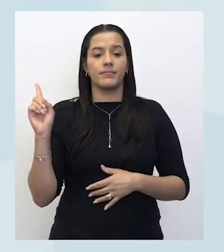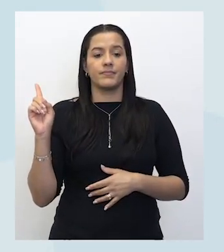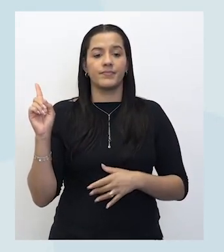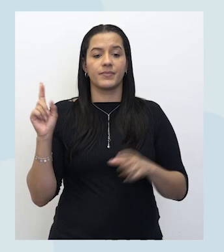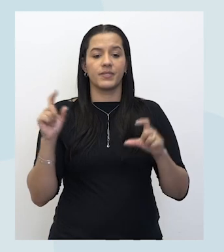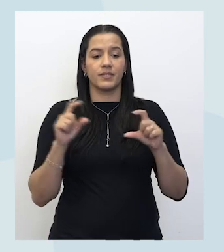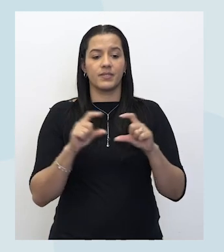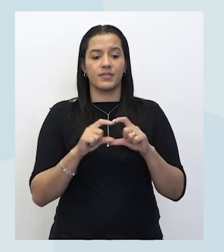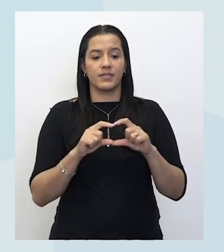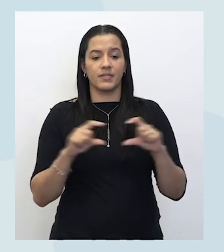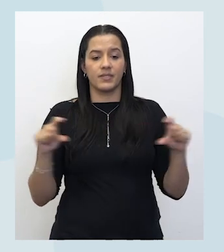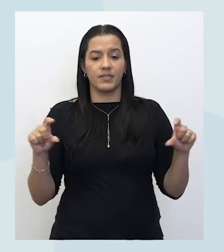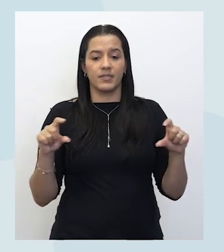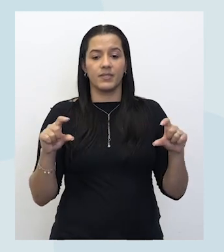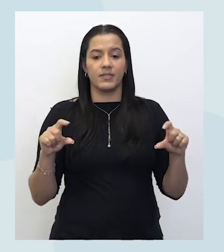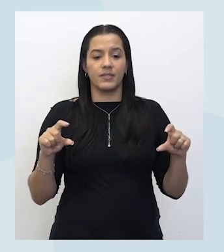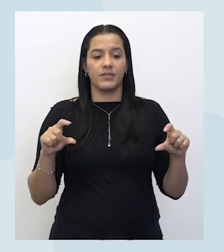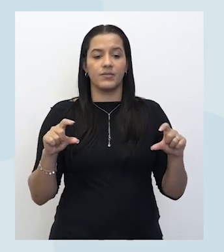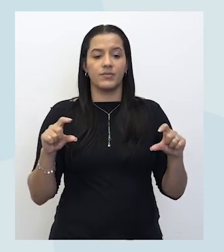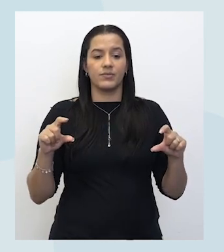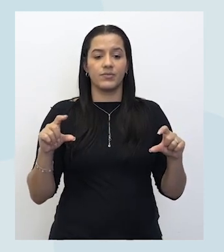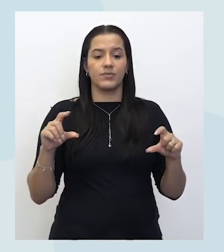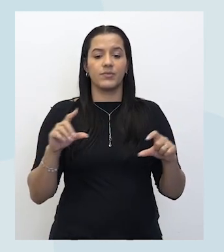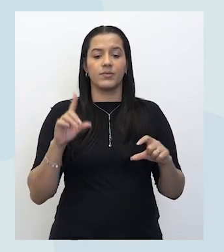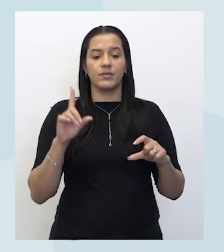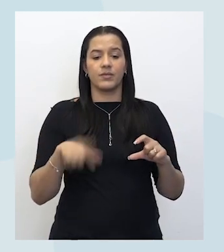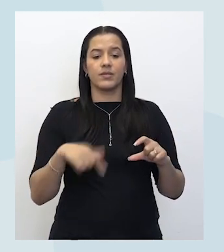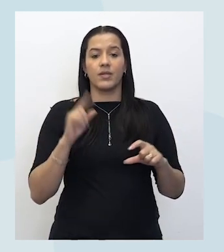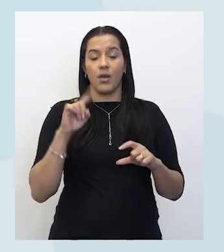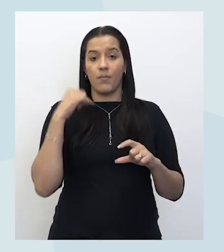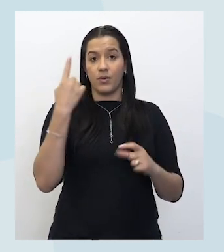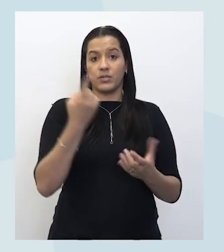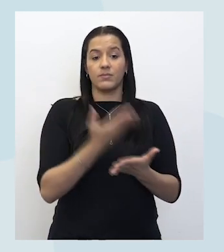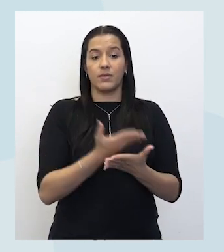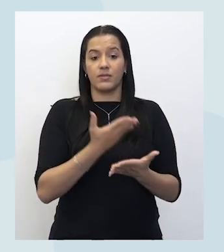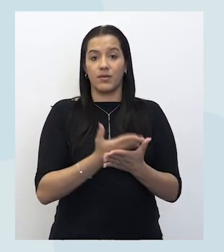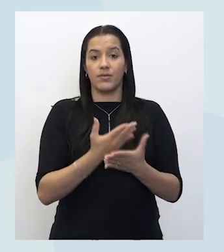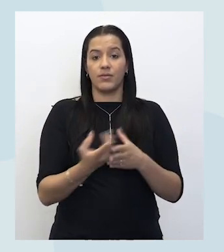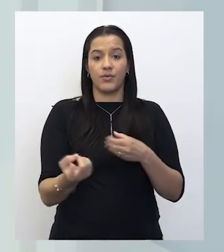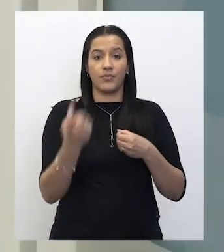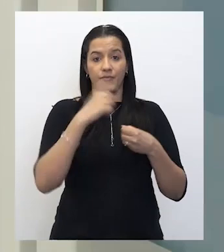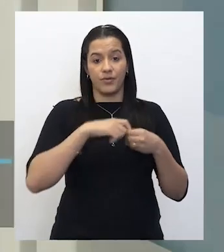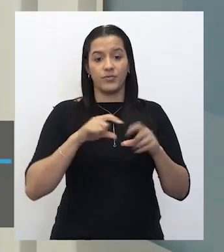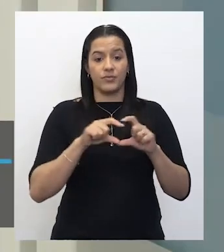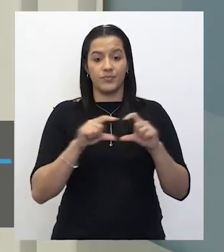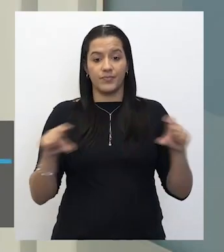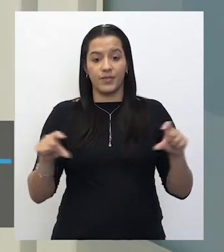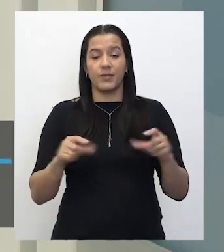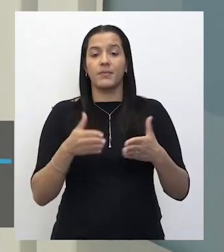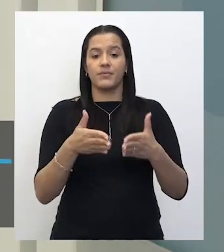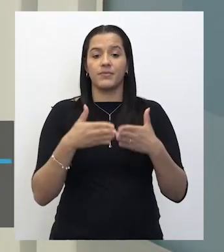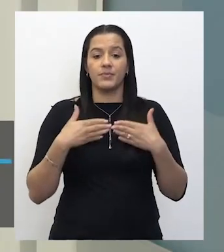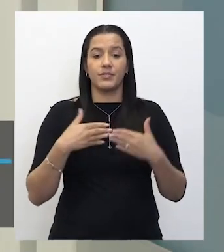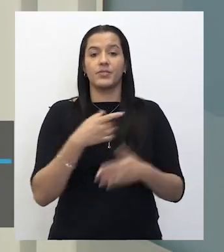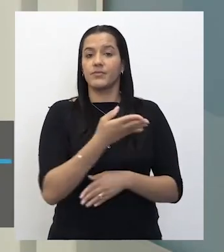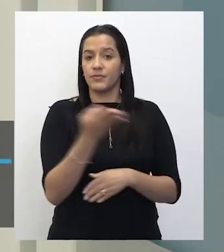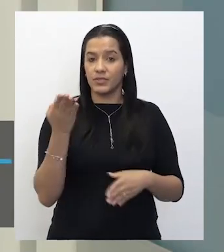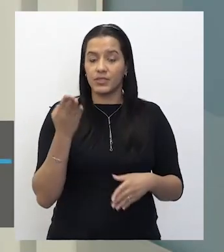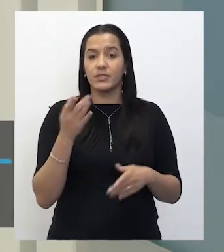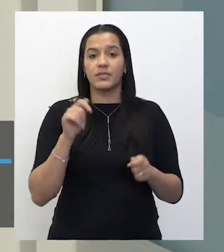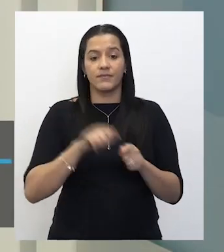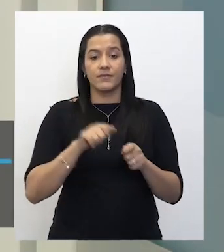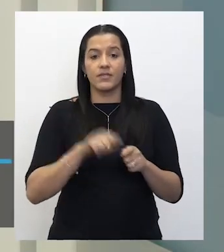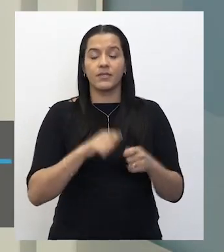frase da palestrante, né, da Aline. Na próxima aula eu vou retomar a frase dela, mas eu vou pedir para vocês fazerem